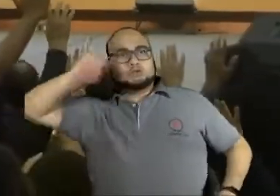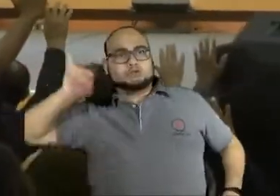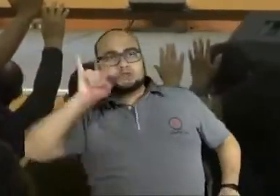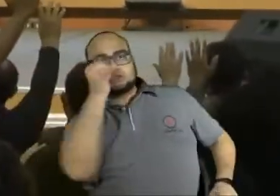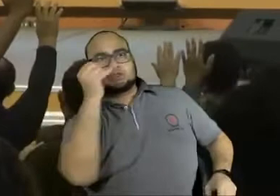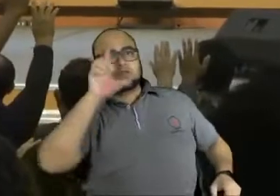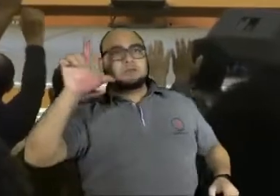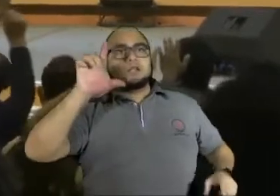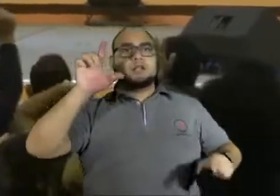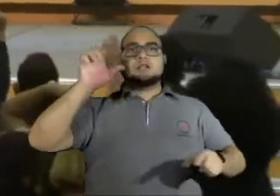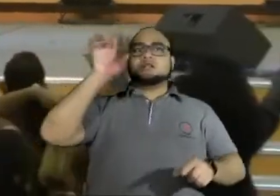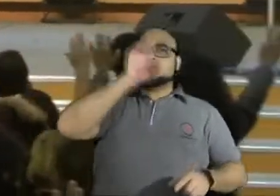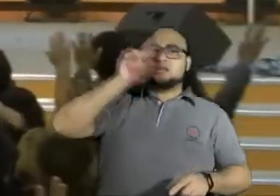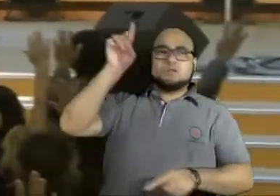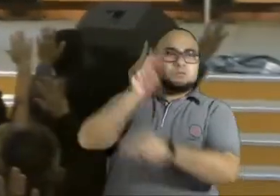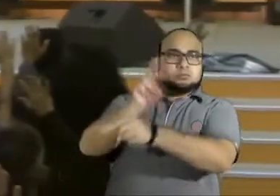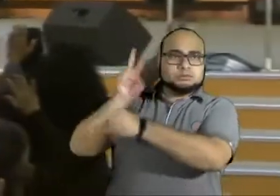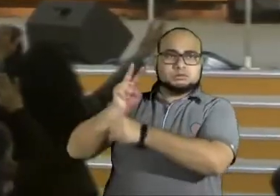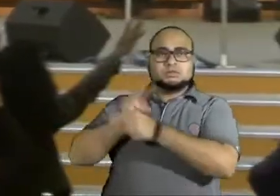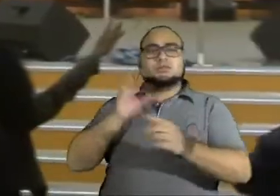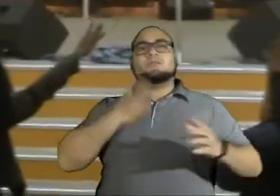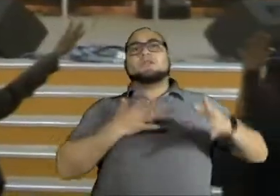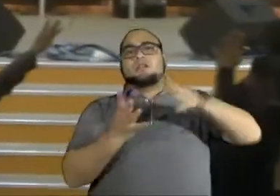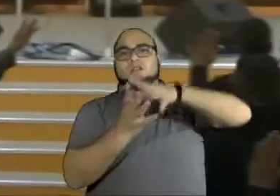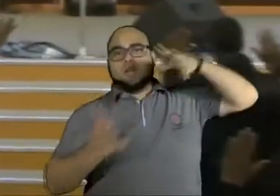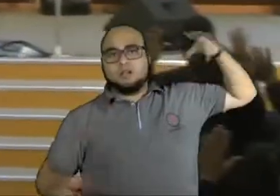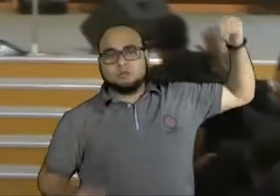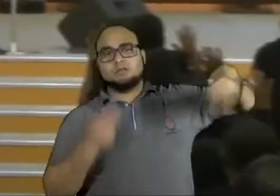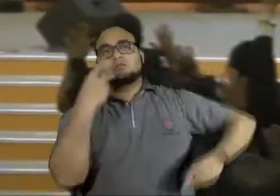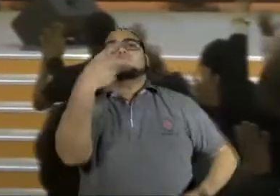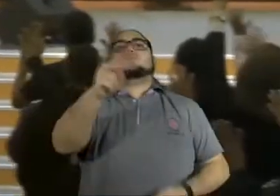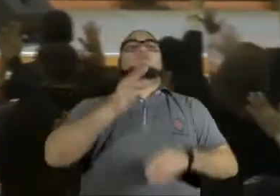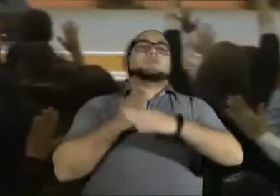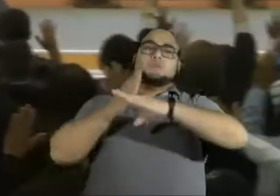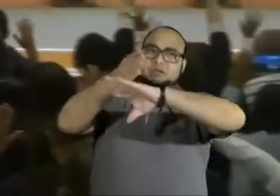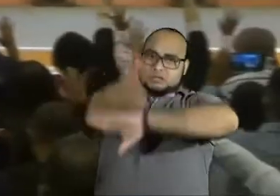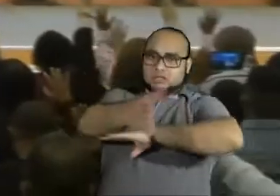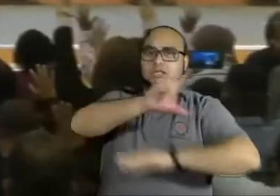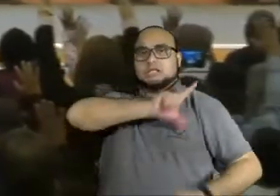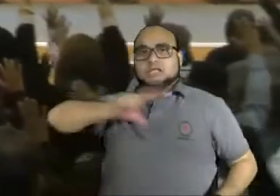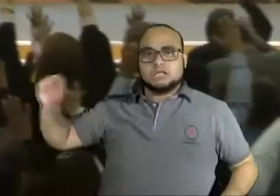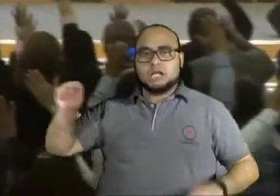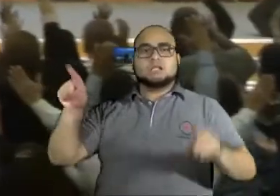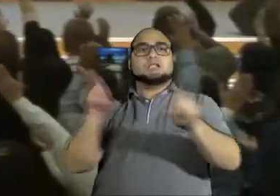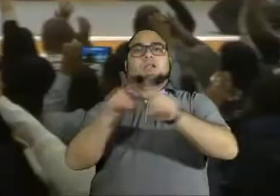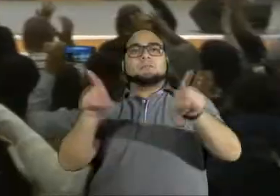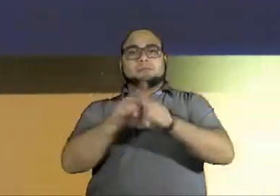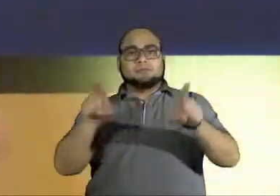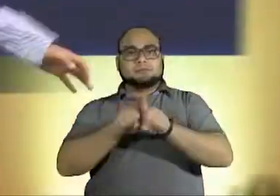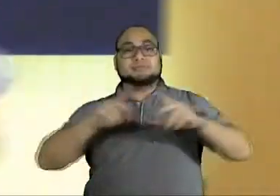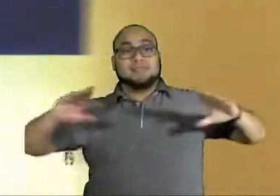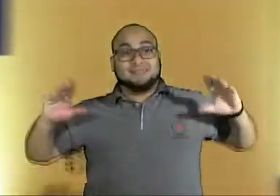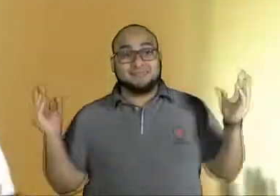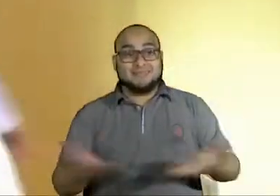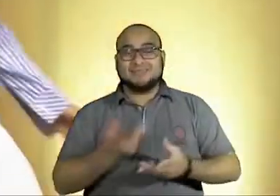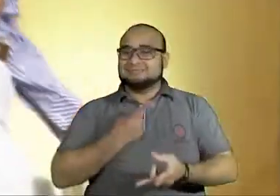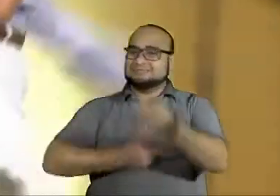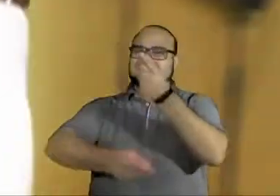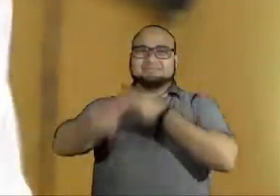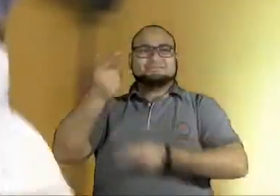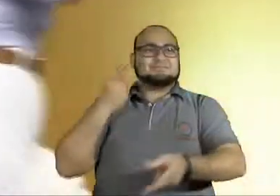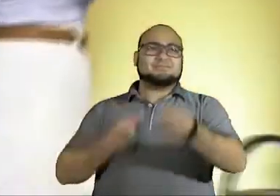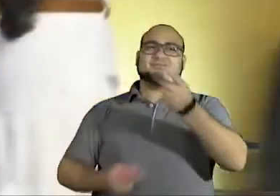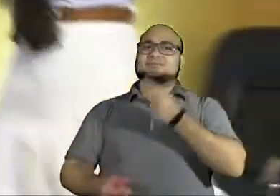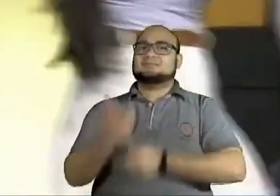guardará a tua alma. Ele guardará a tua entrada e a tua saída, desde agora e para sempre. Levante a